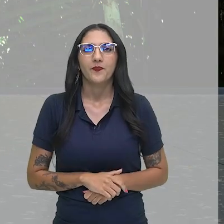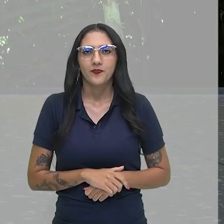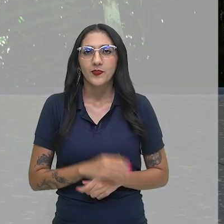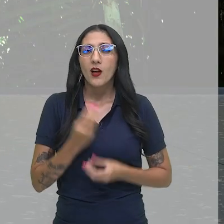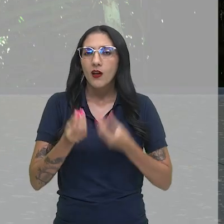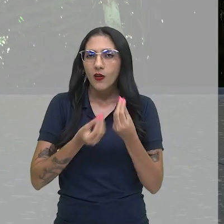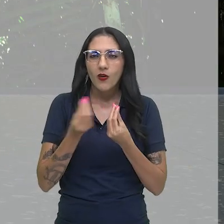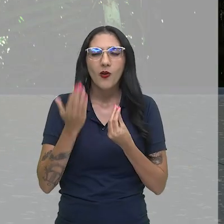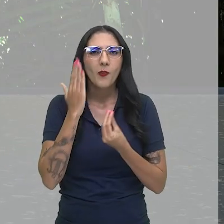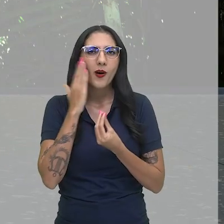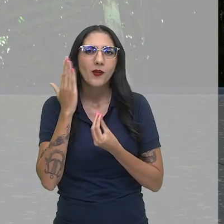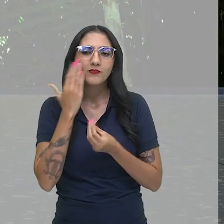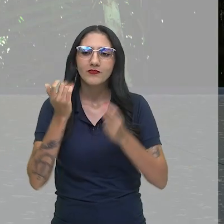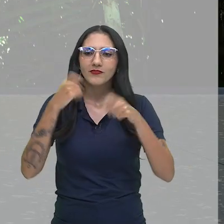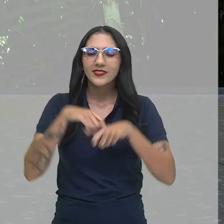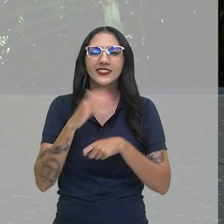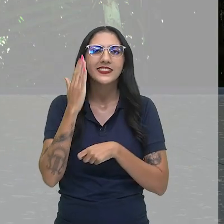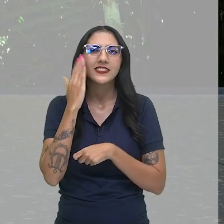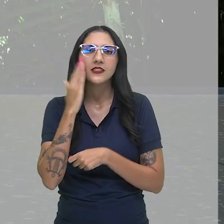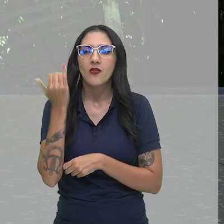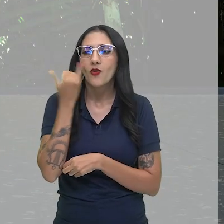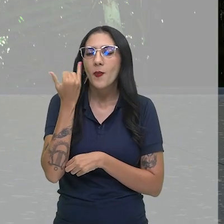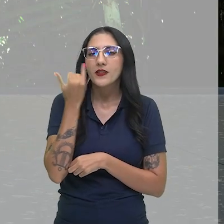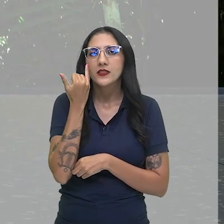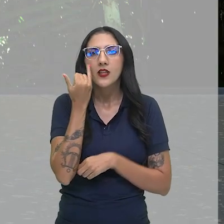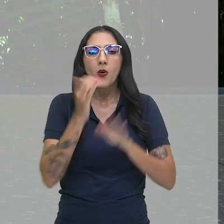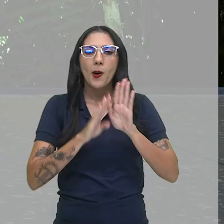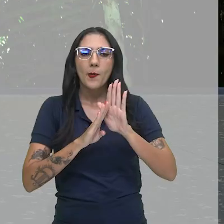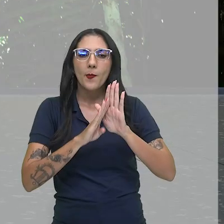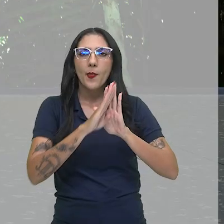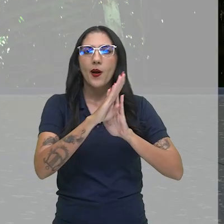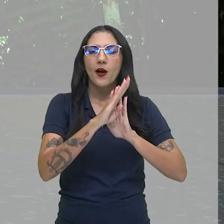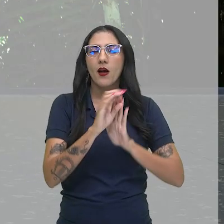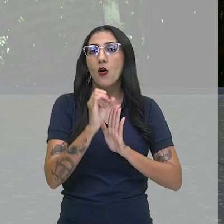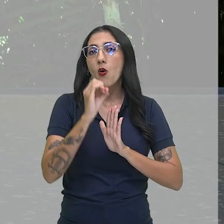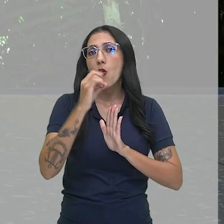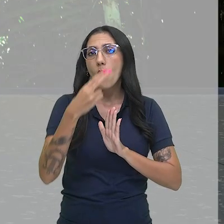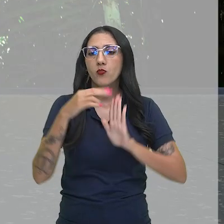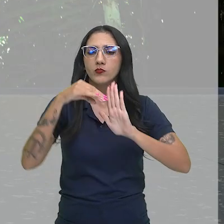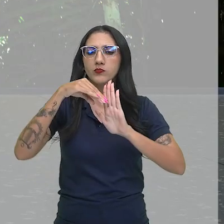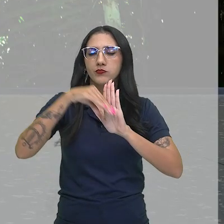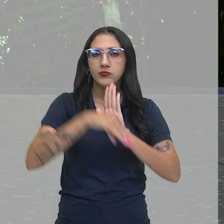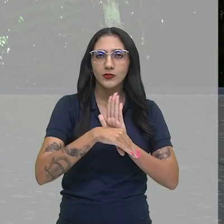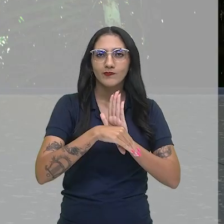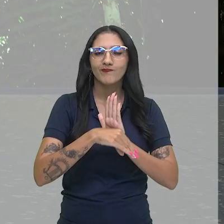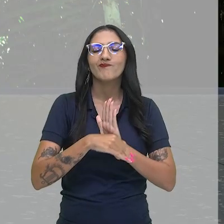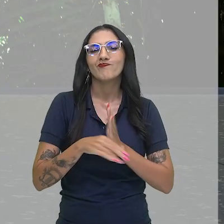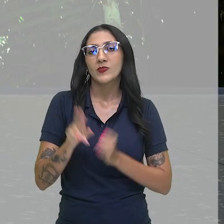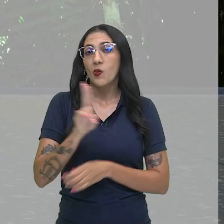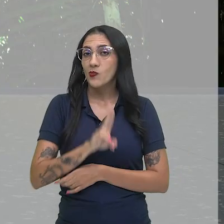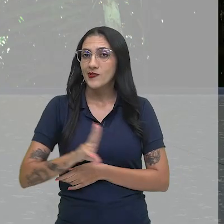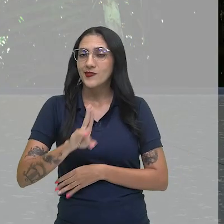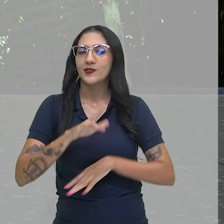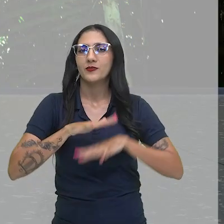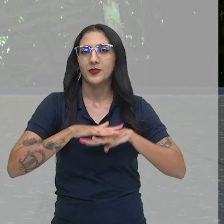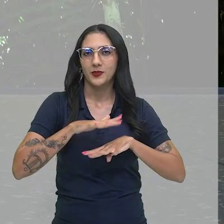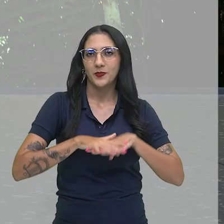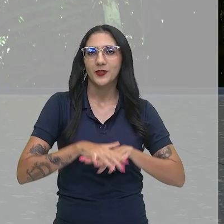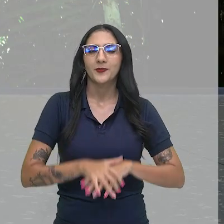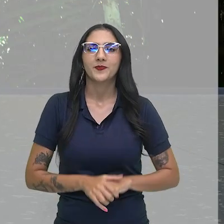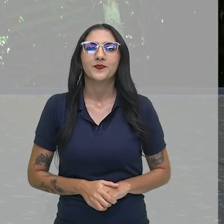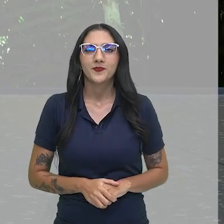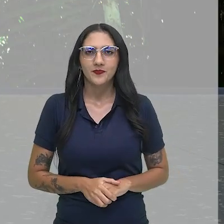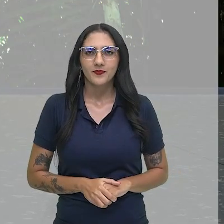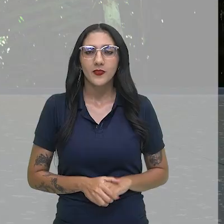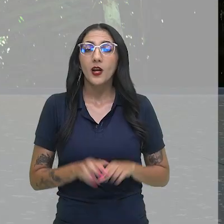medir esse crescimento ou esse decrescimento? Usando a matemática. E existe, na verdade,